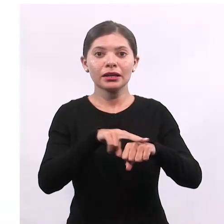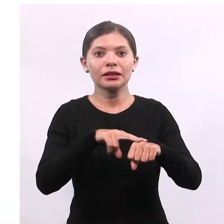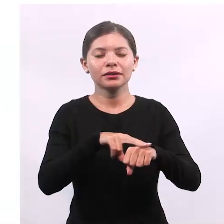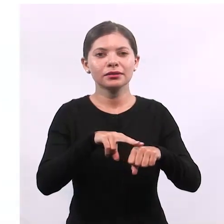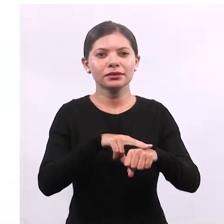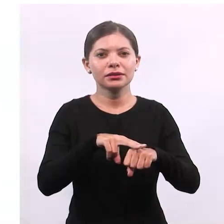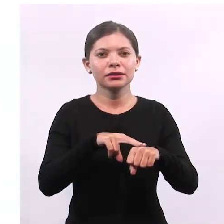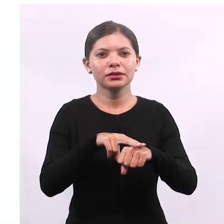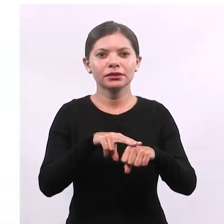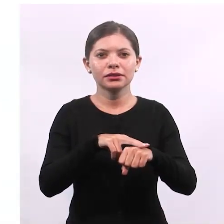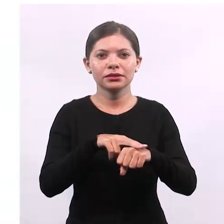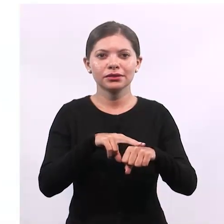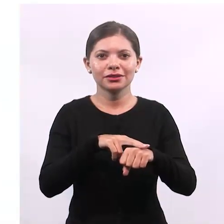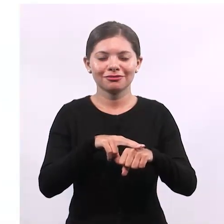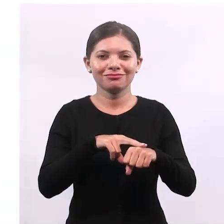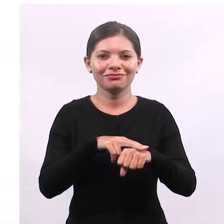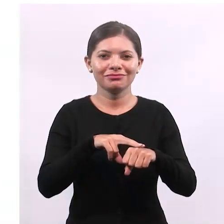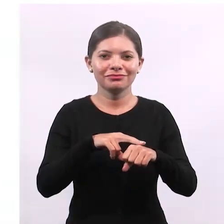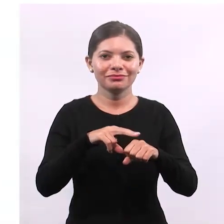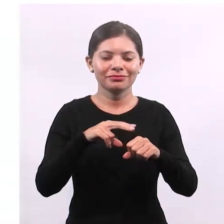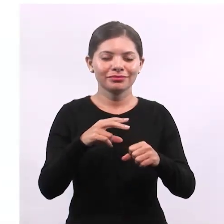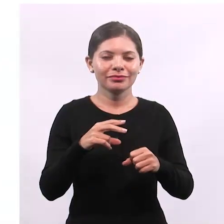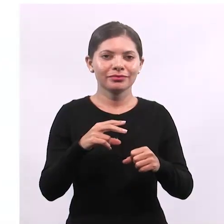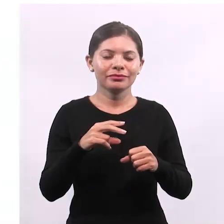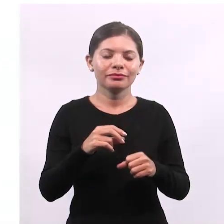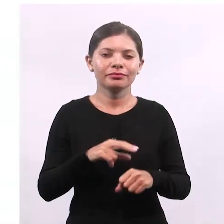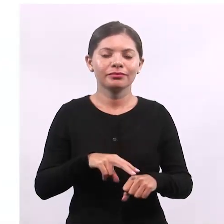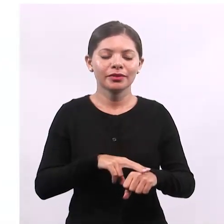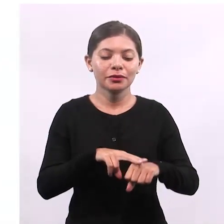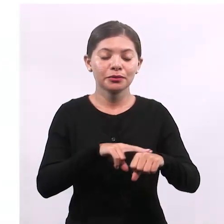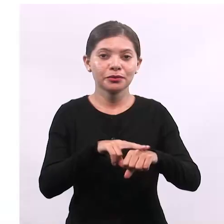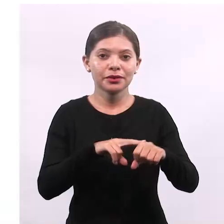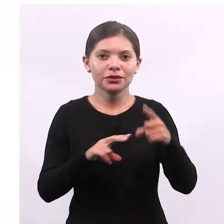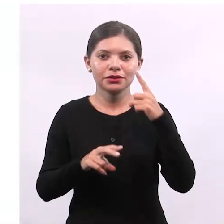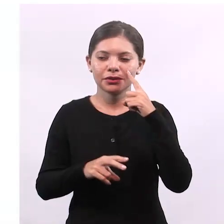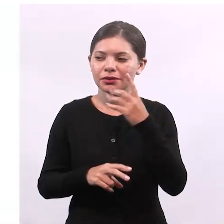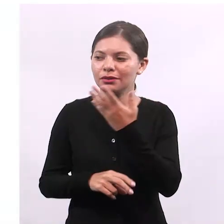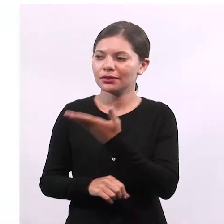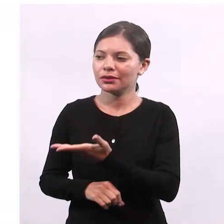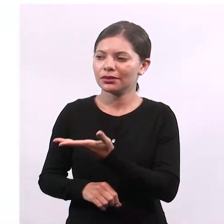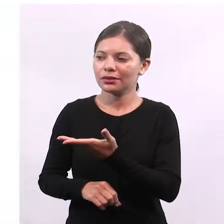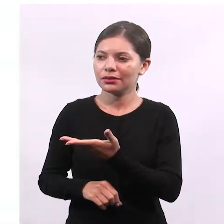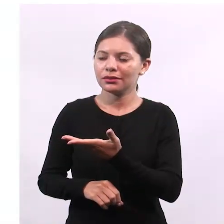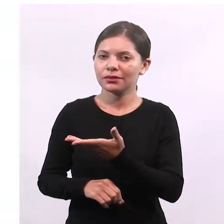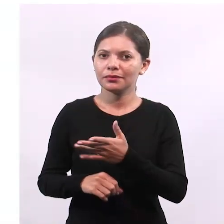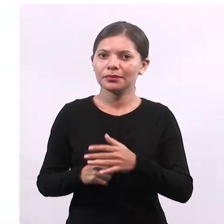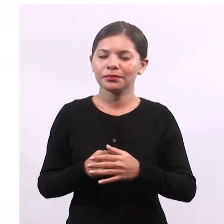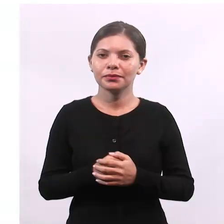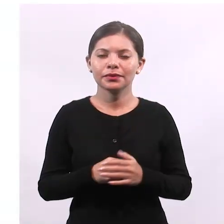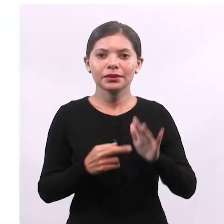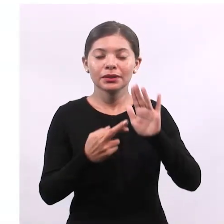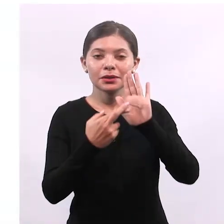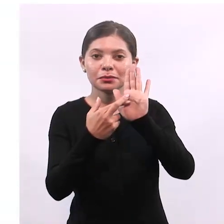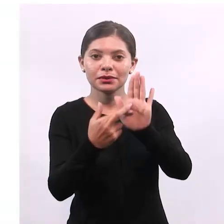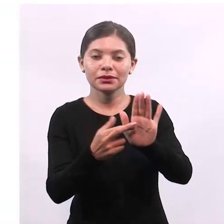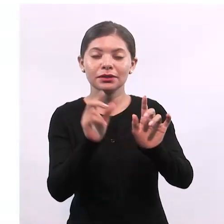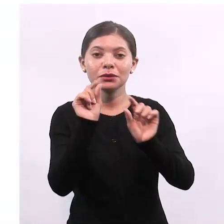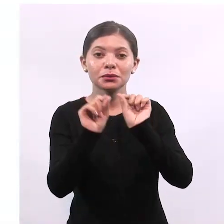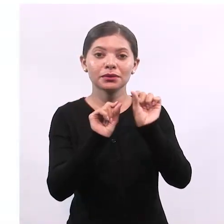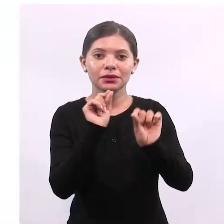em vez de mais mais evidente que tá maior aqui menos escuro um pouco médio que representa